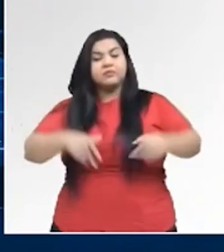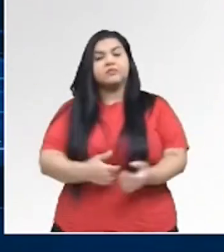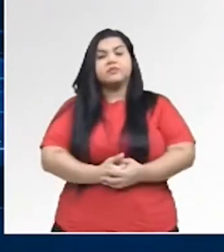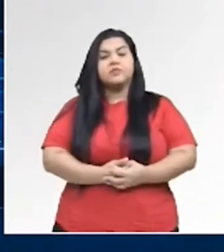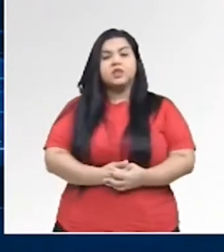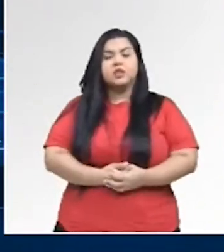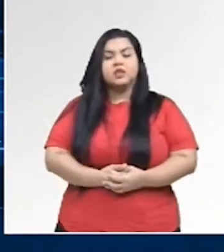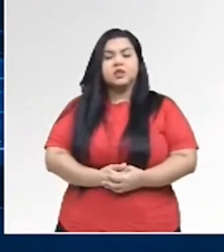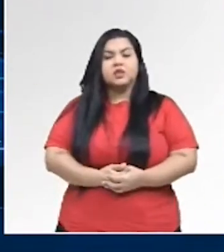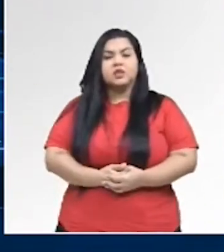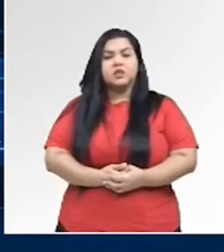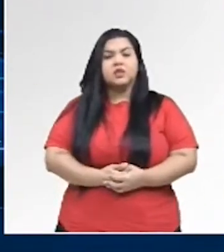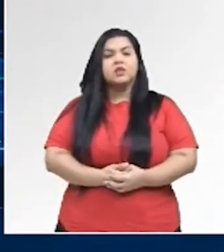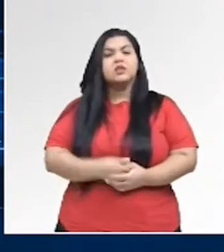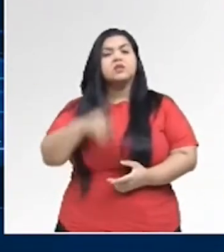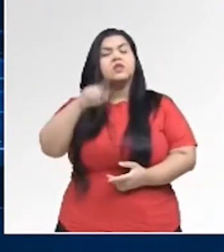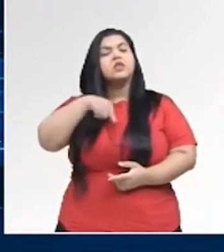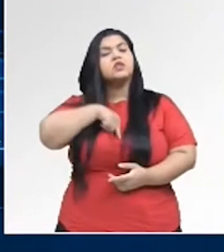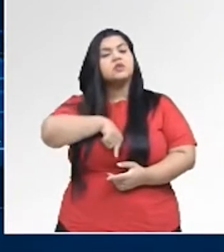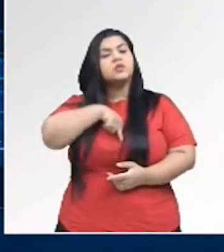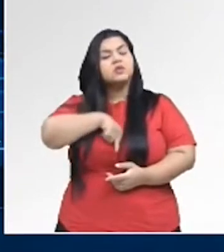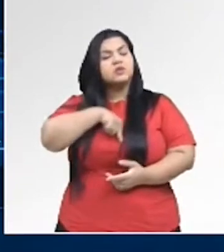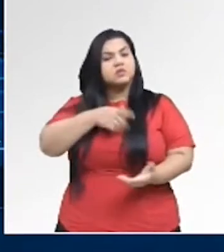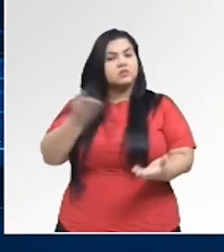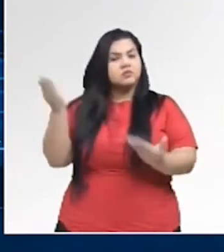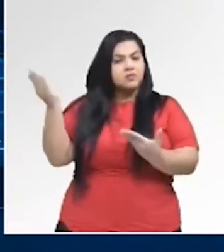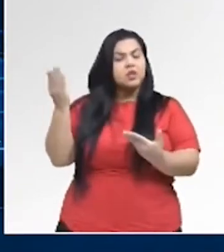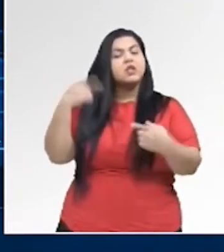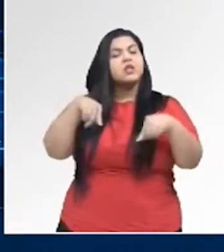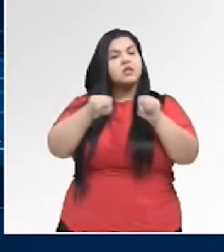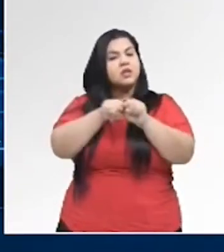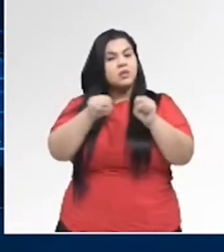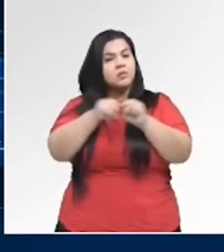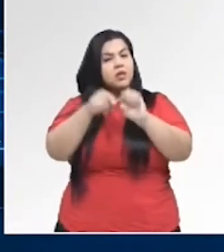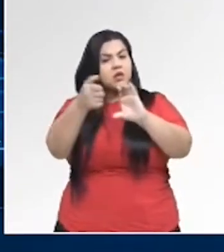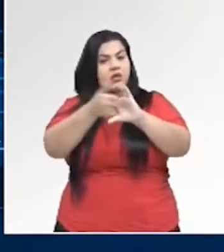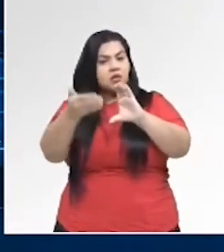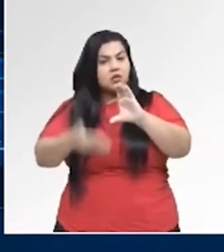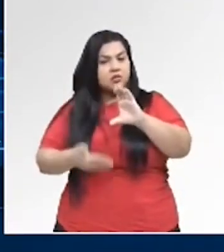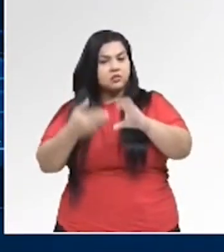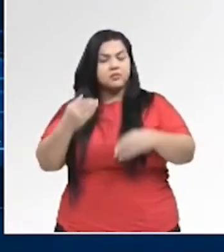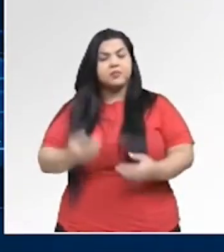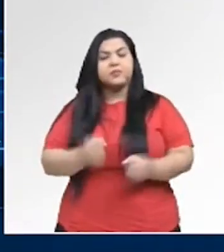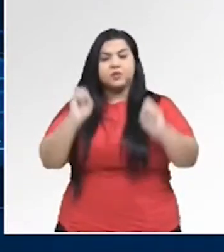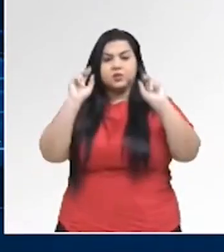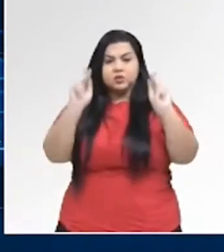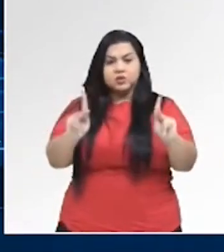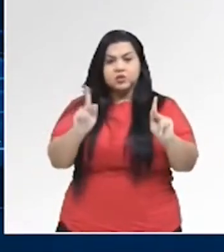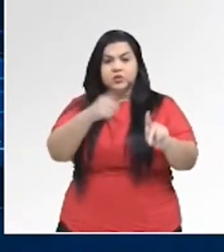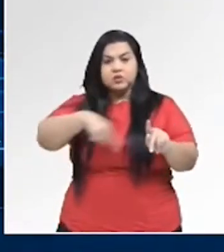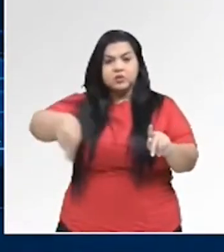É a questão da subjetividade também como característica. Ok,